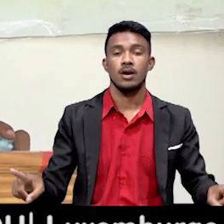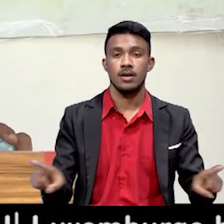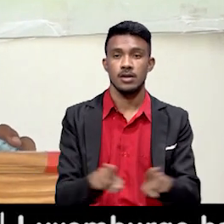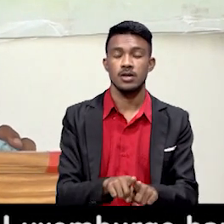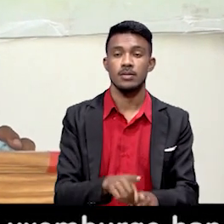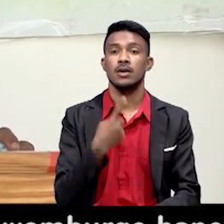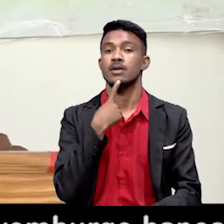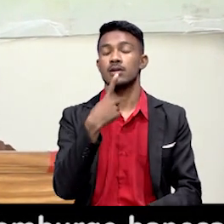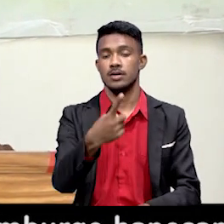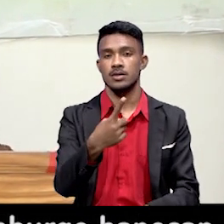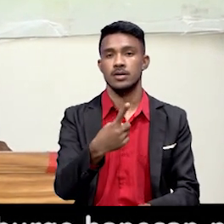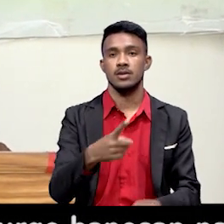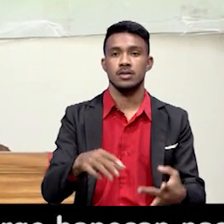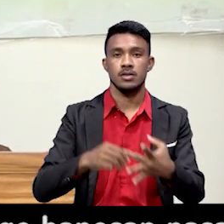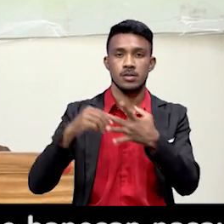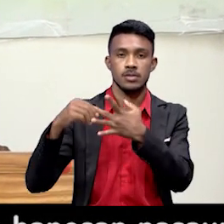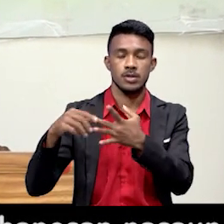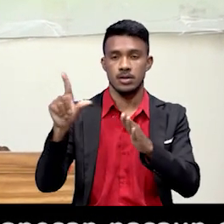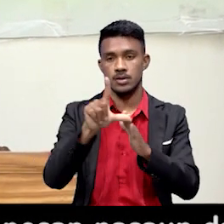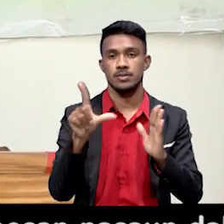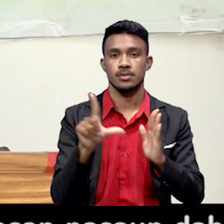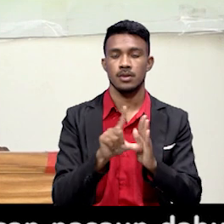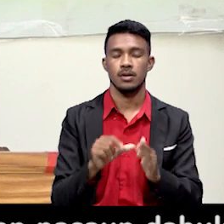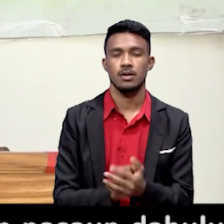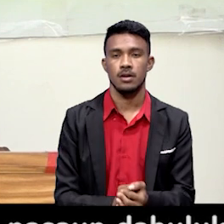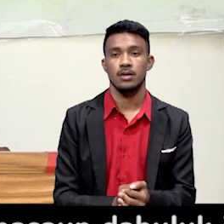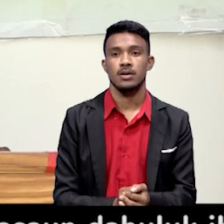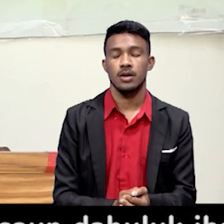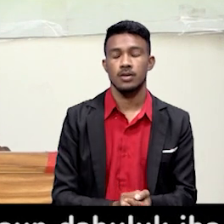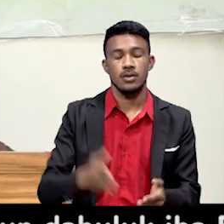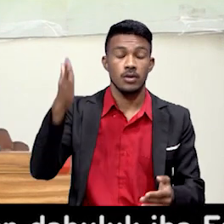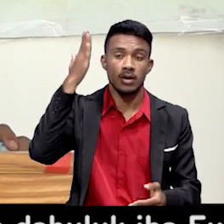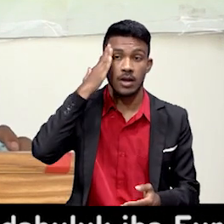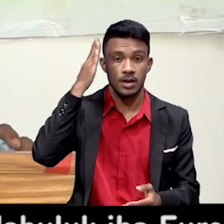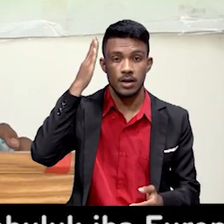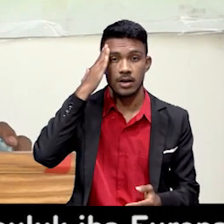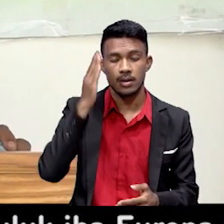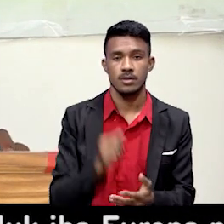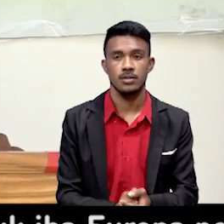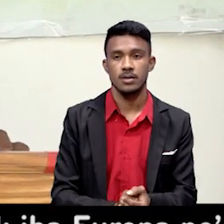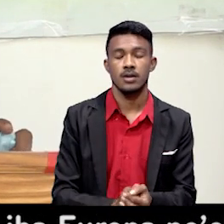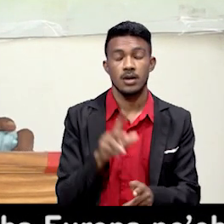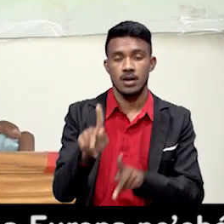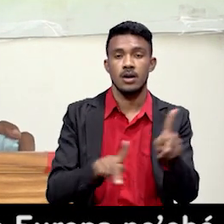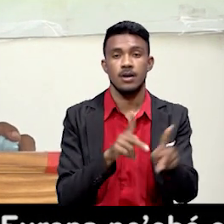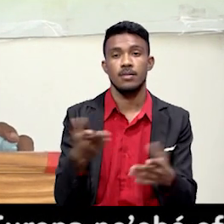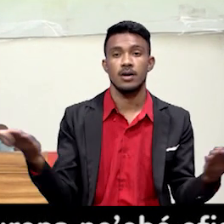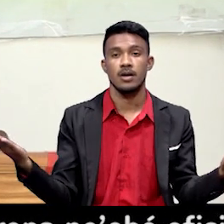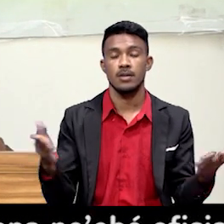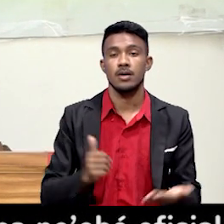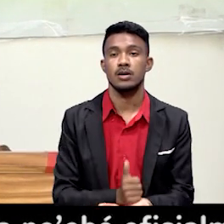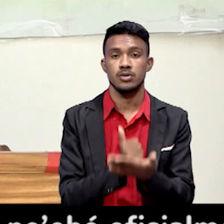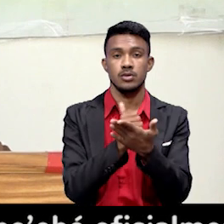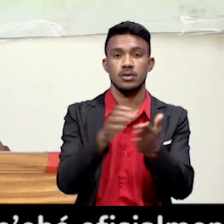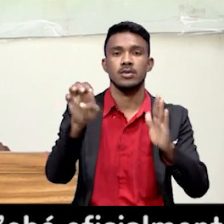ordem imperativo be constituição a tu reconhece be cidadão na be contribuiu na be